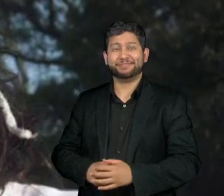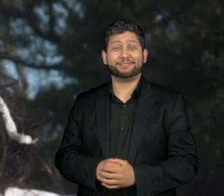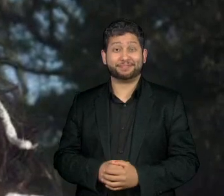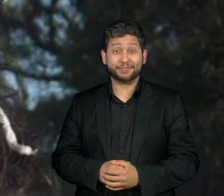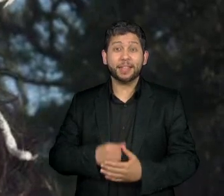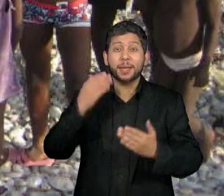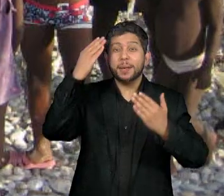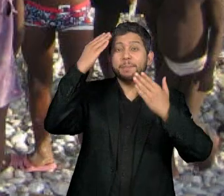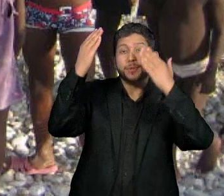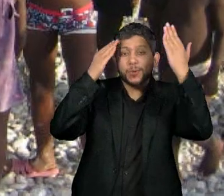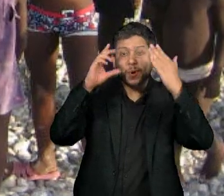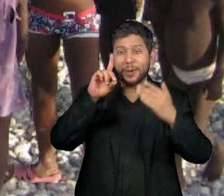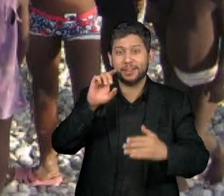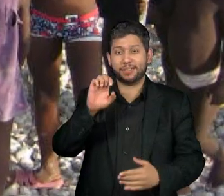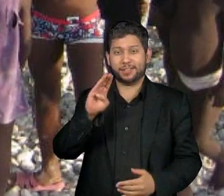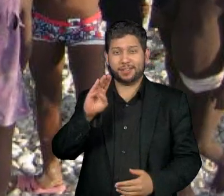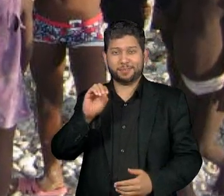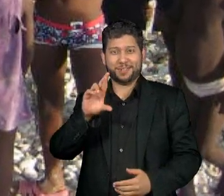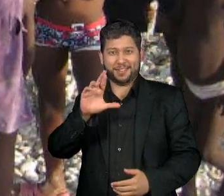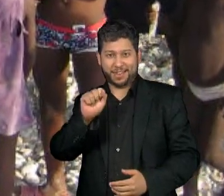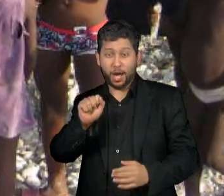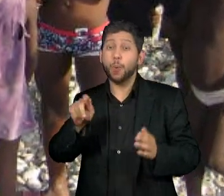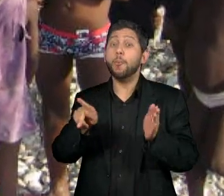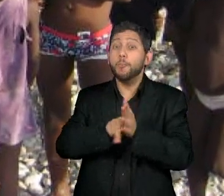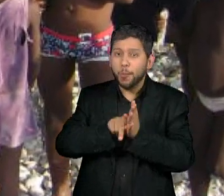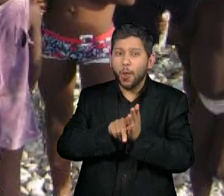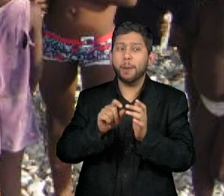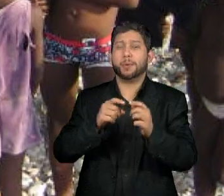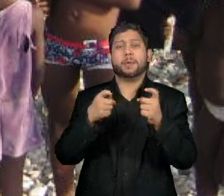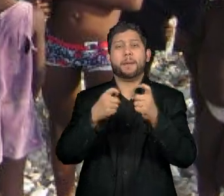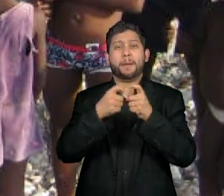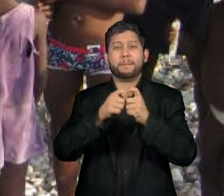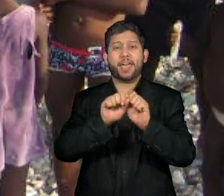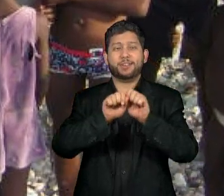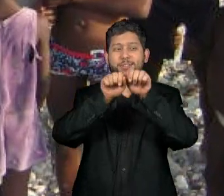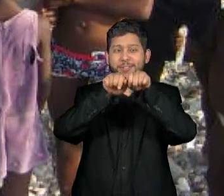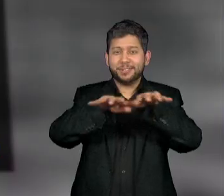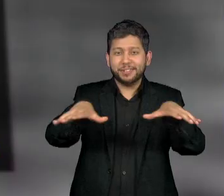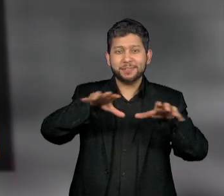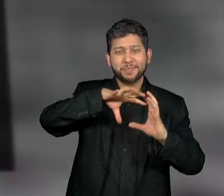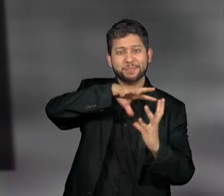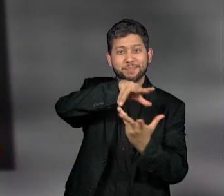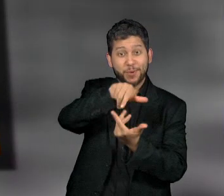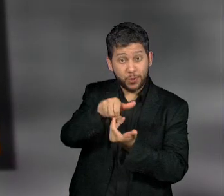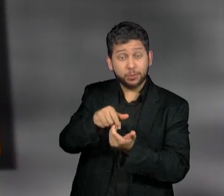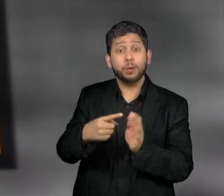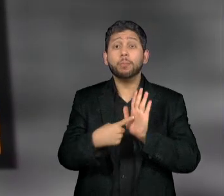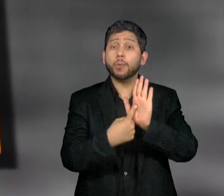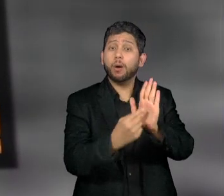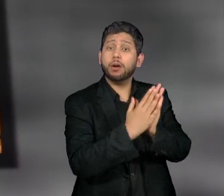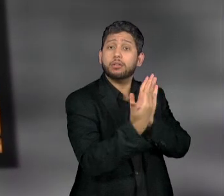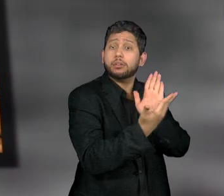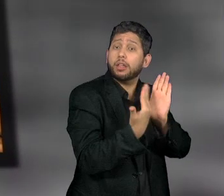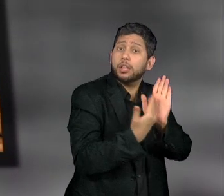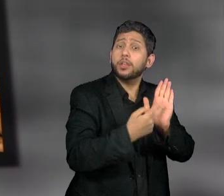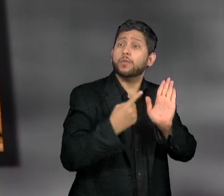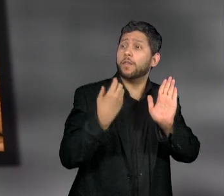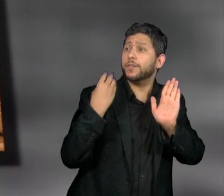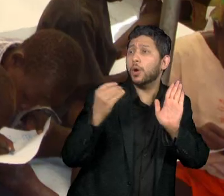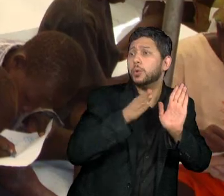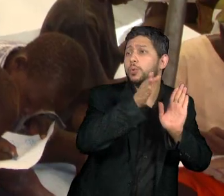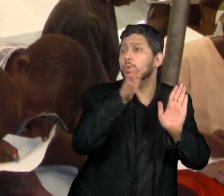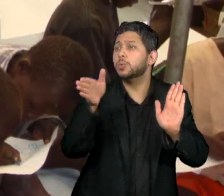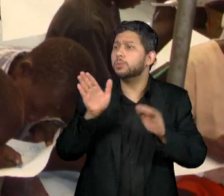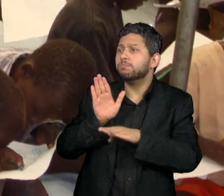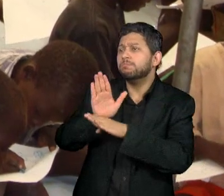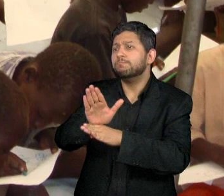A psicóloga Débora Noal, da organização internacional Médicos Sem Fronteiras, relata em livro as viagens humanitárias